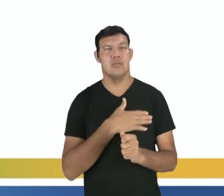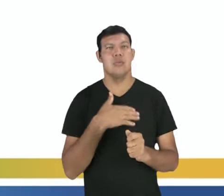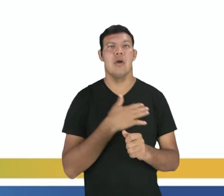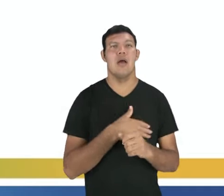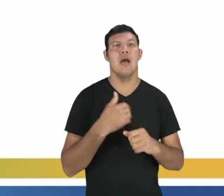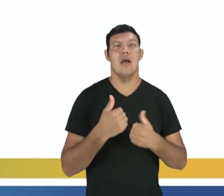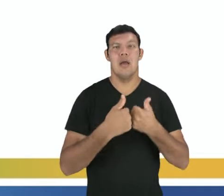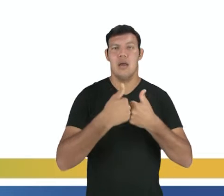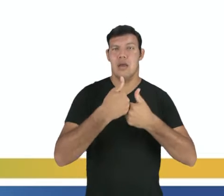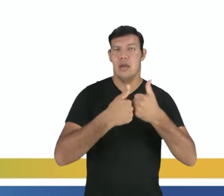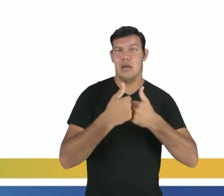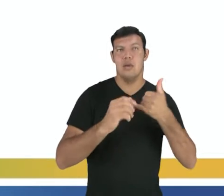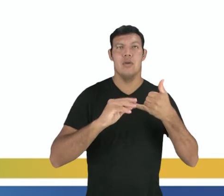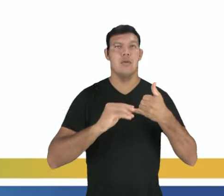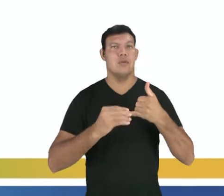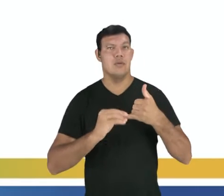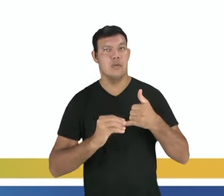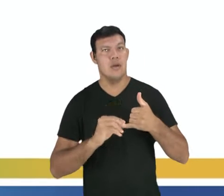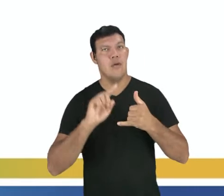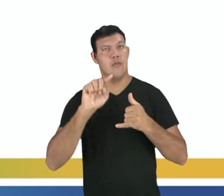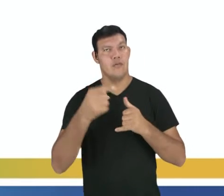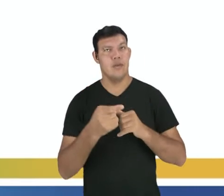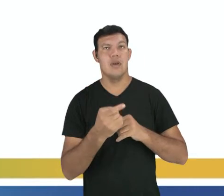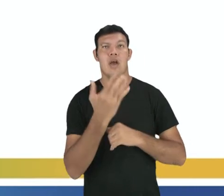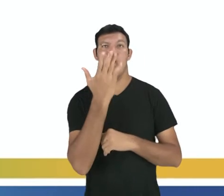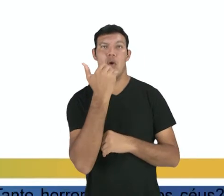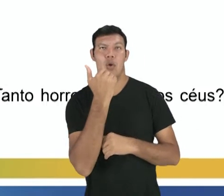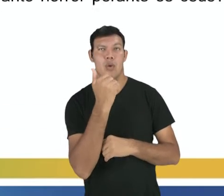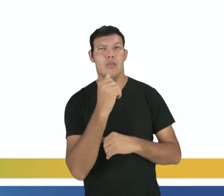alimentos indispensáveis na mesa do brasileiro, tá?